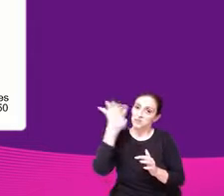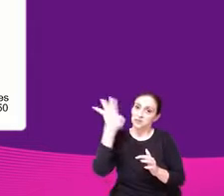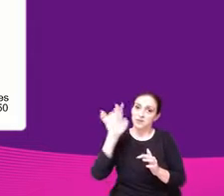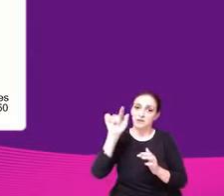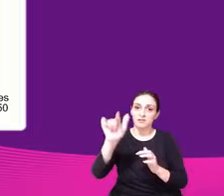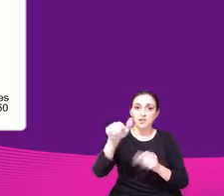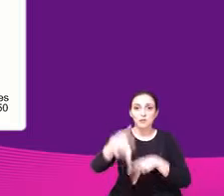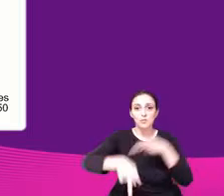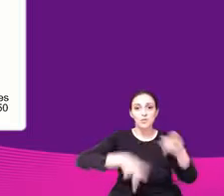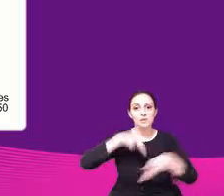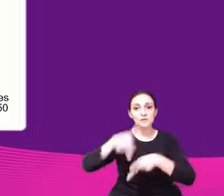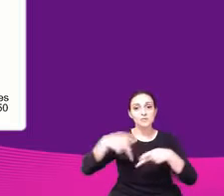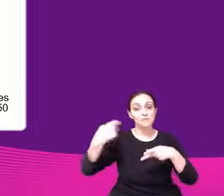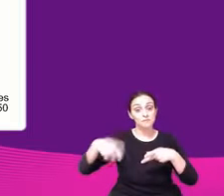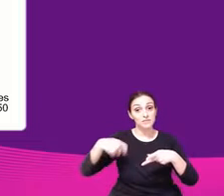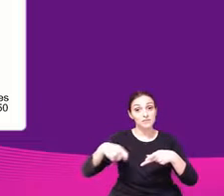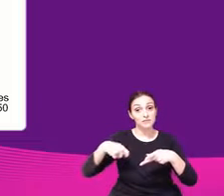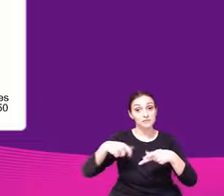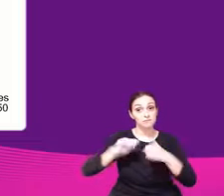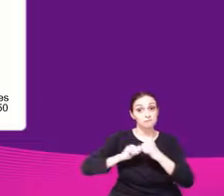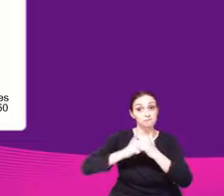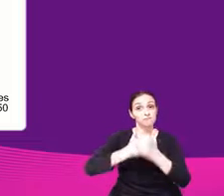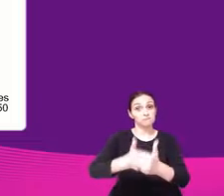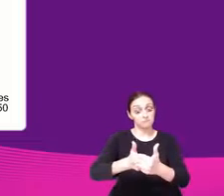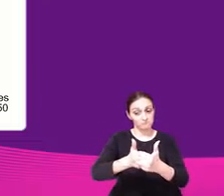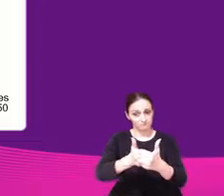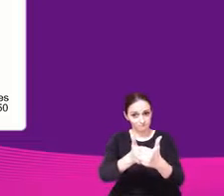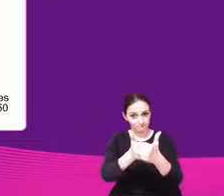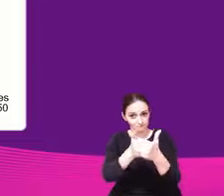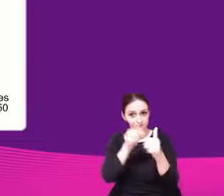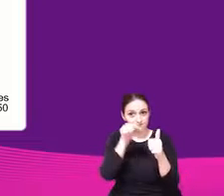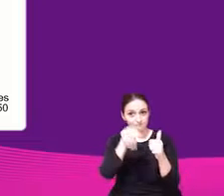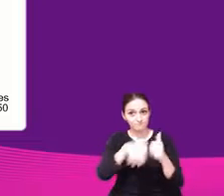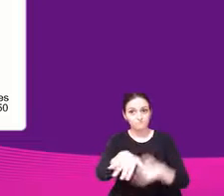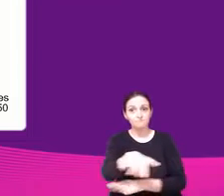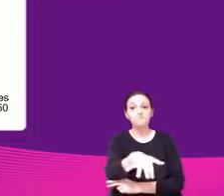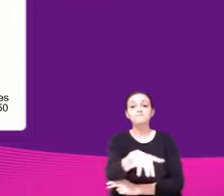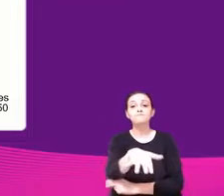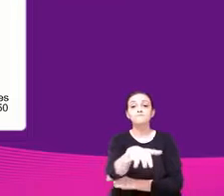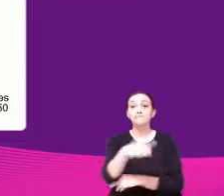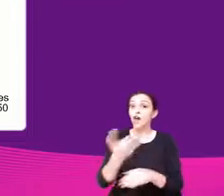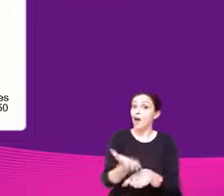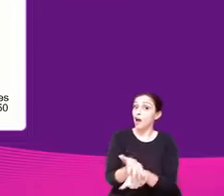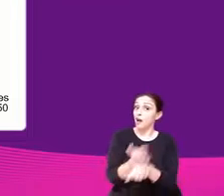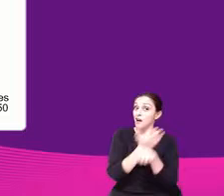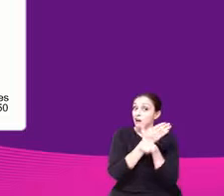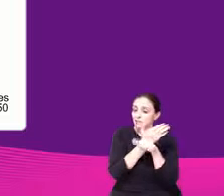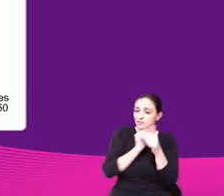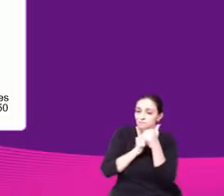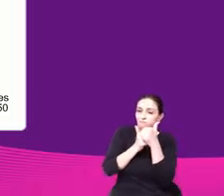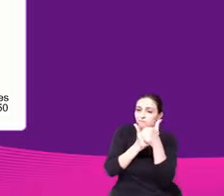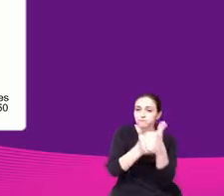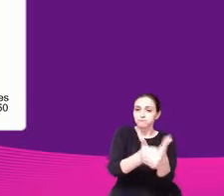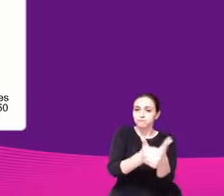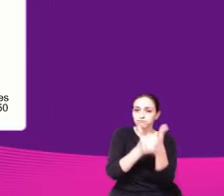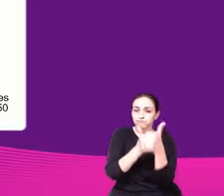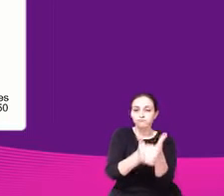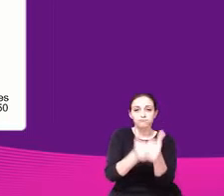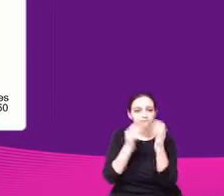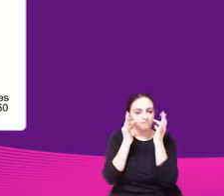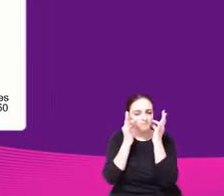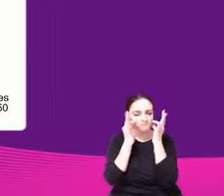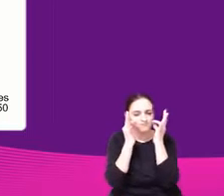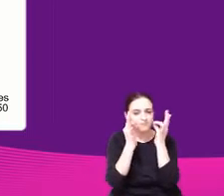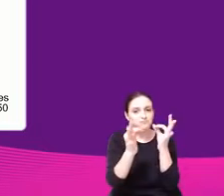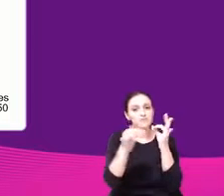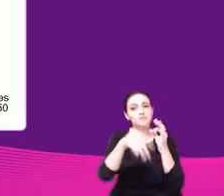populações deveriam estar sendo seguidas de forma muito precoce pela atenção primária, principalmente